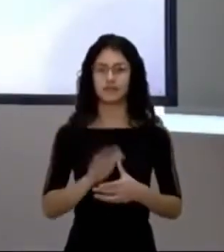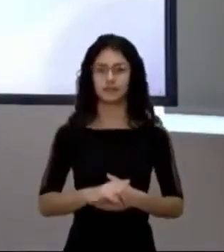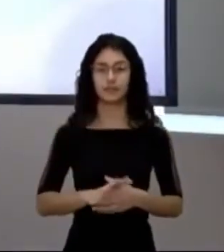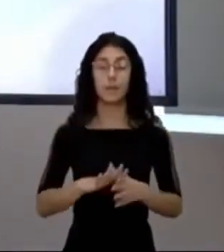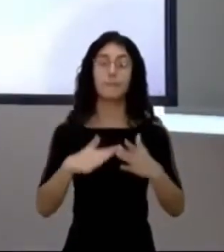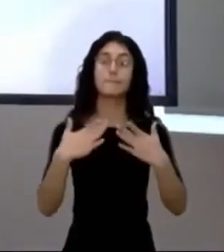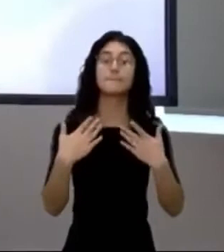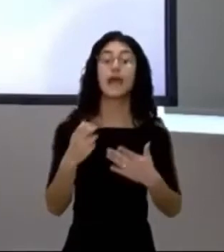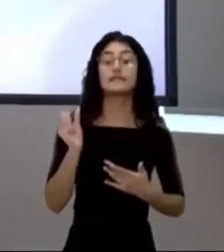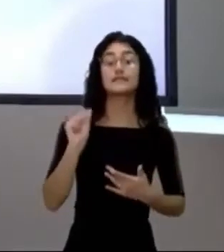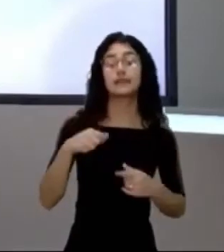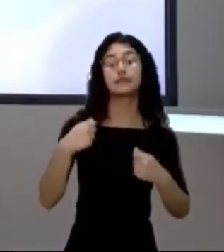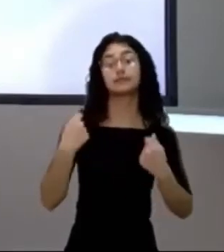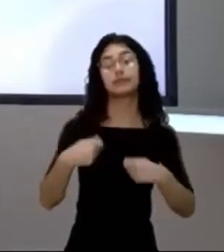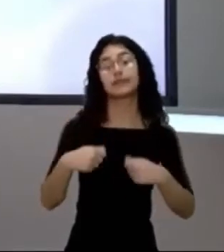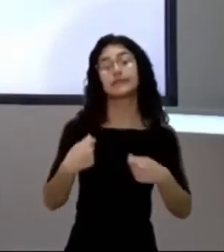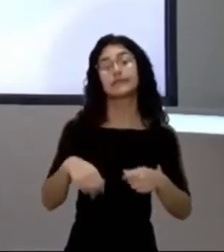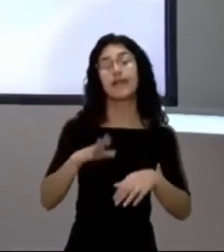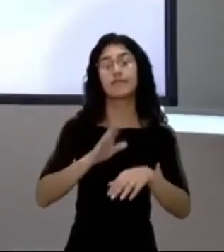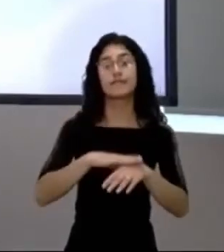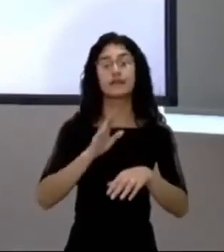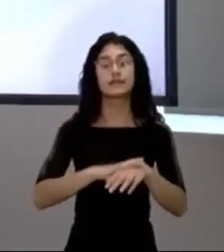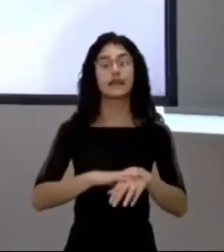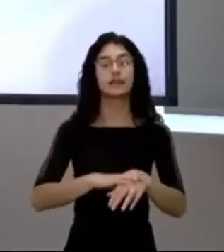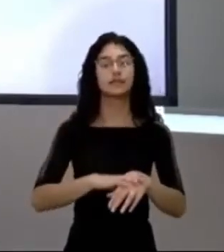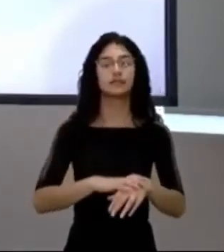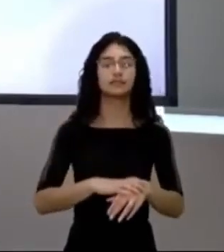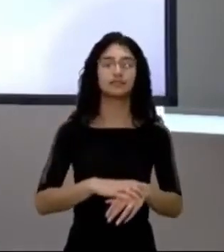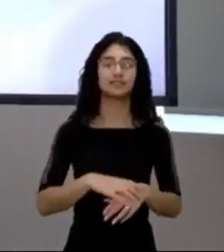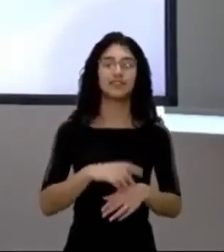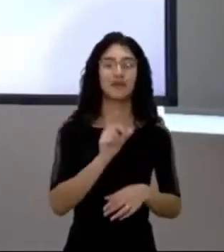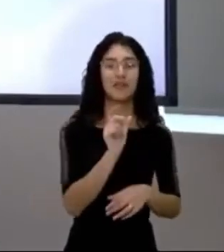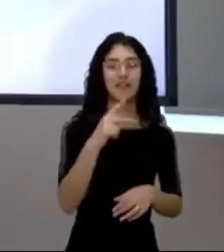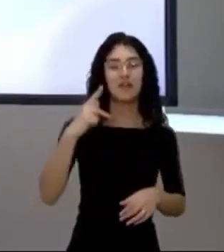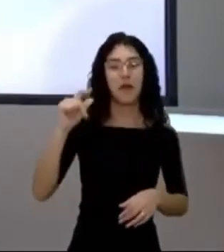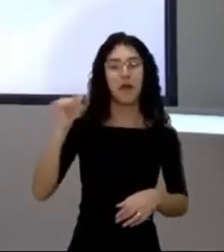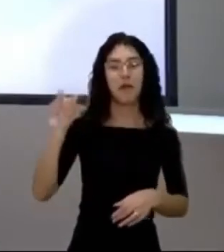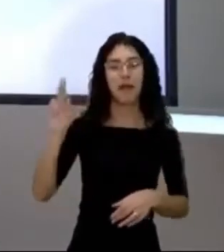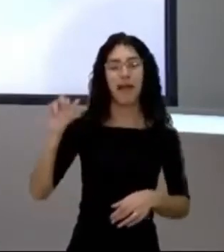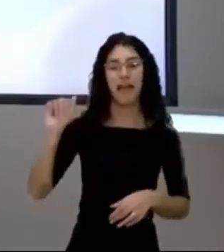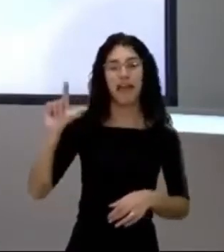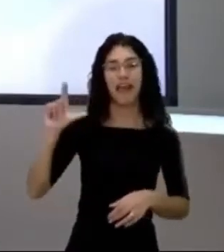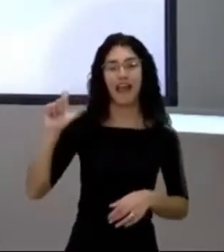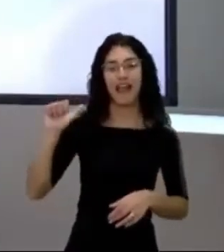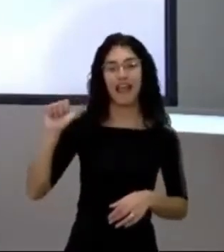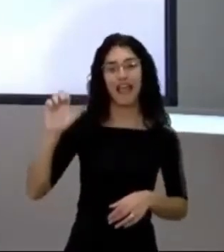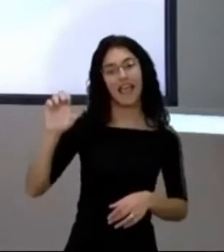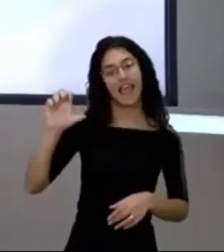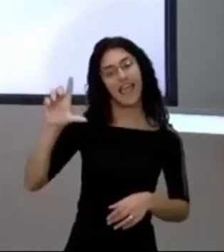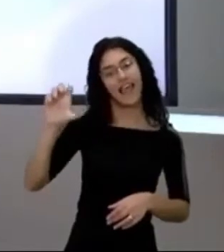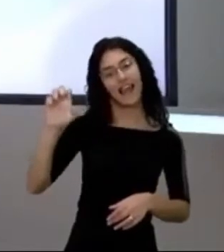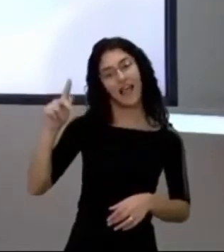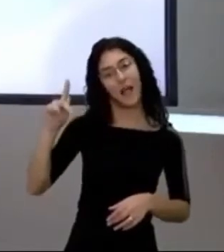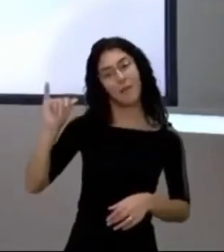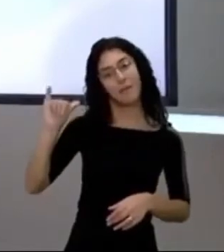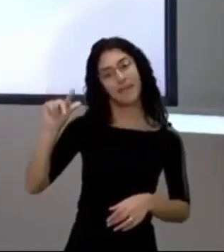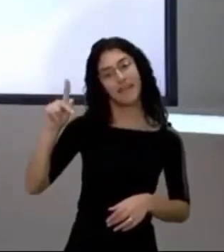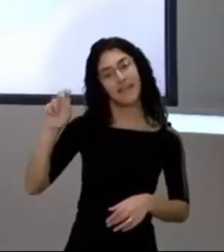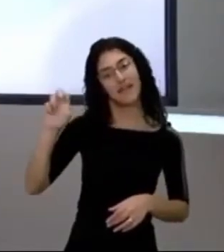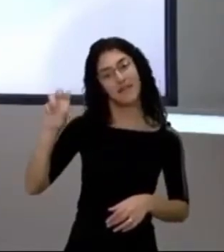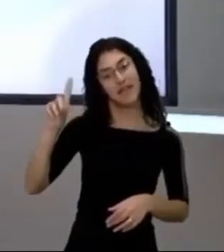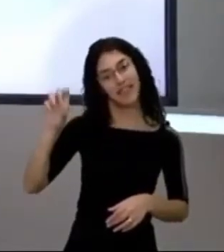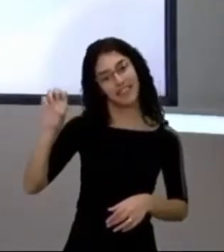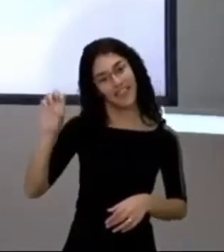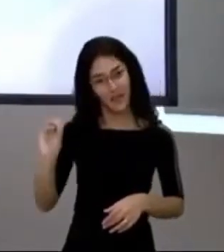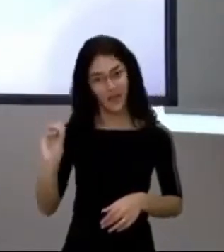e se você tiver que fazer os anagramas da palavra Pará o Pedro será que fica fácil não né Pois é